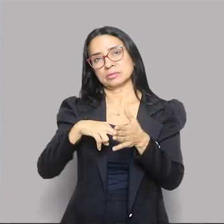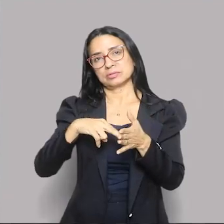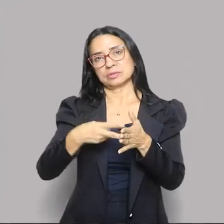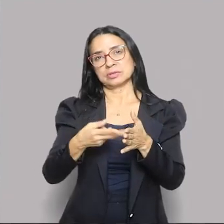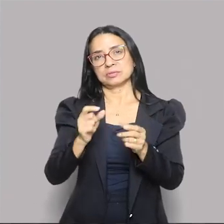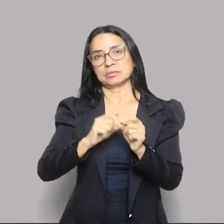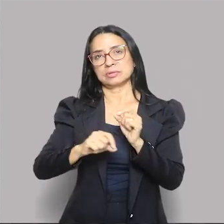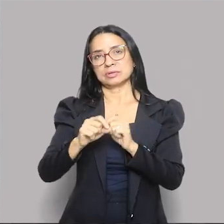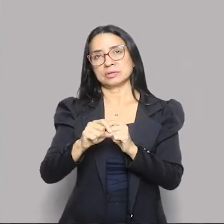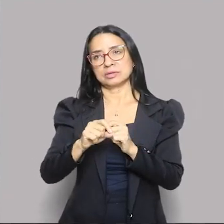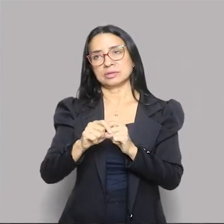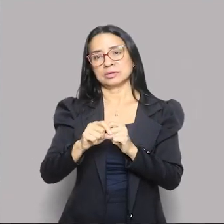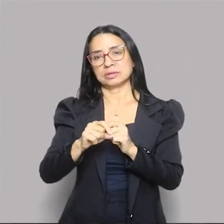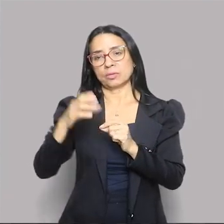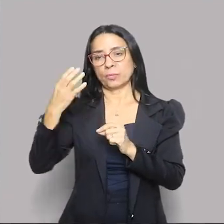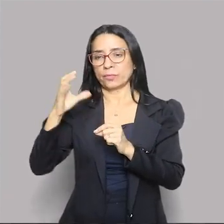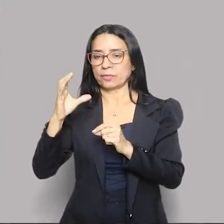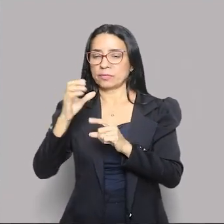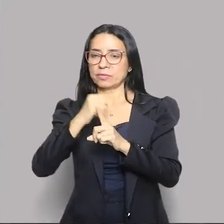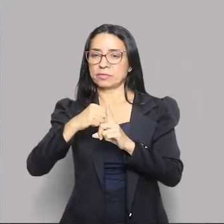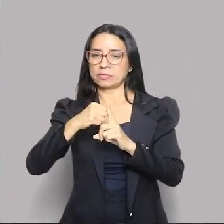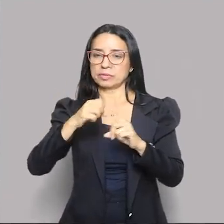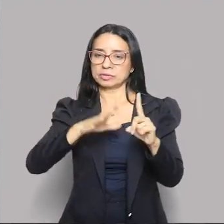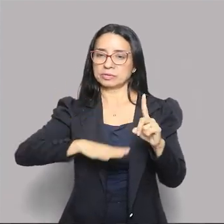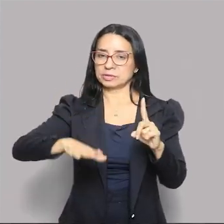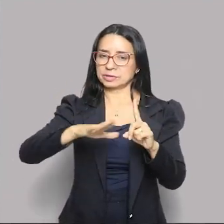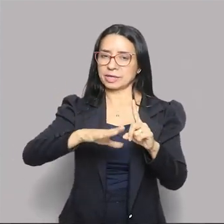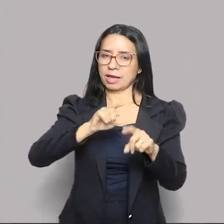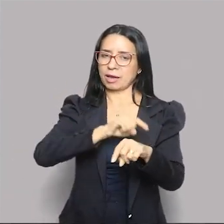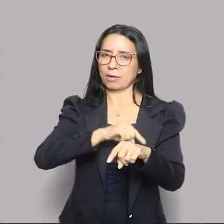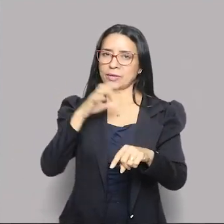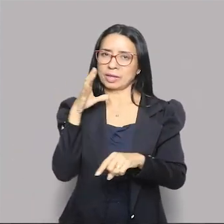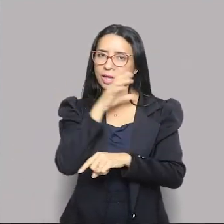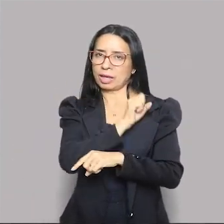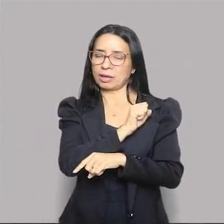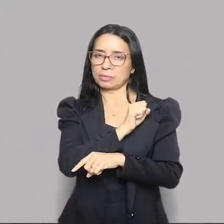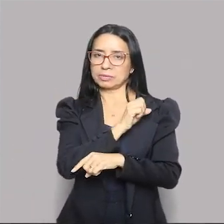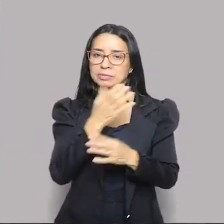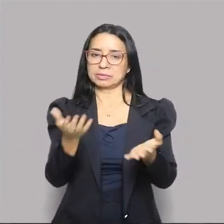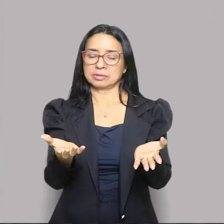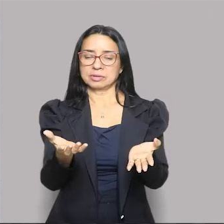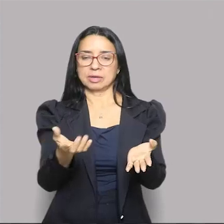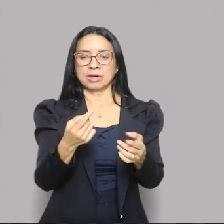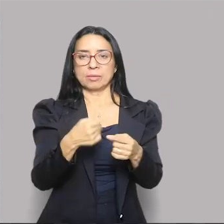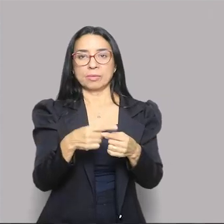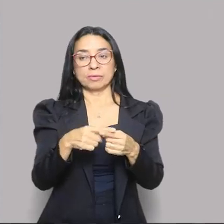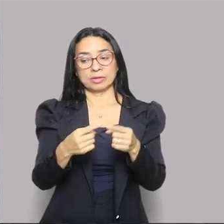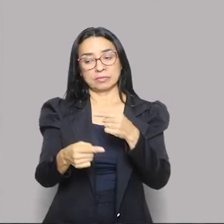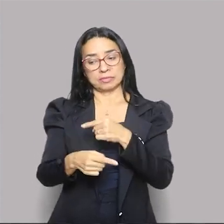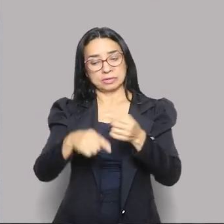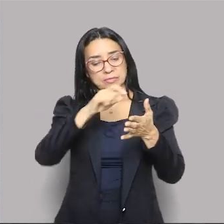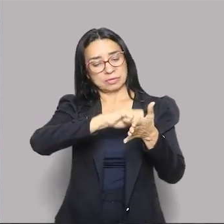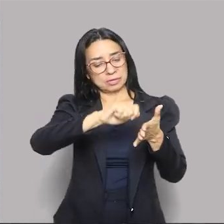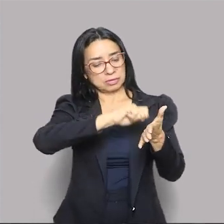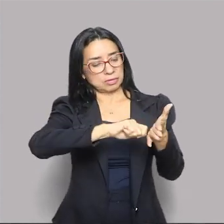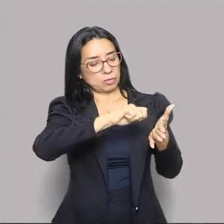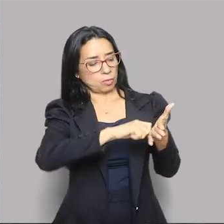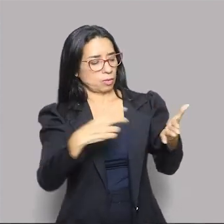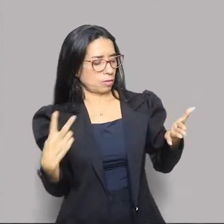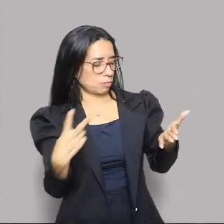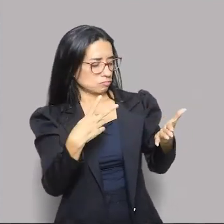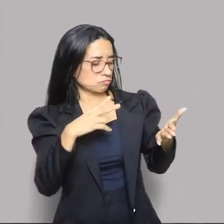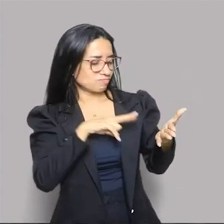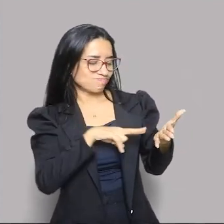que um cientista social temporário. E isso é muito verdade, porque ali você está fazendo uma análise,